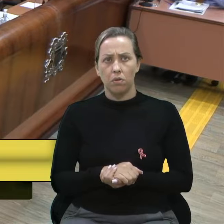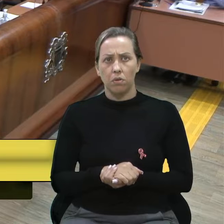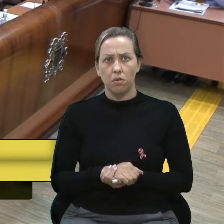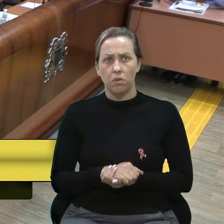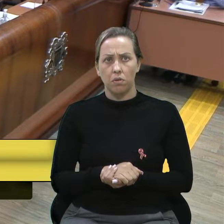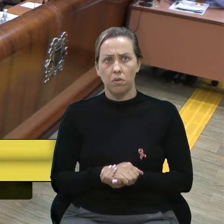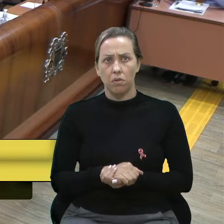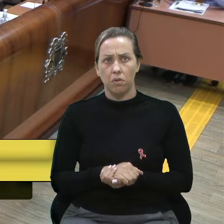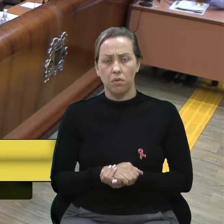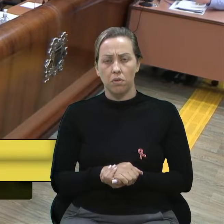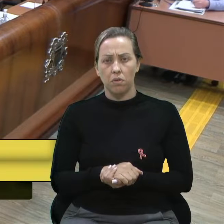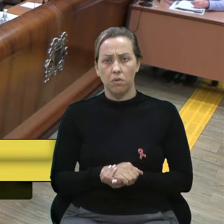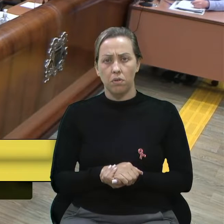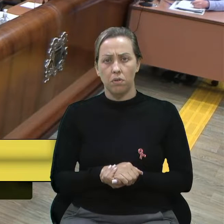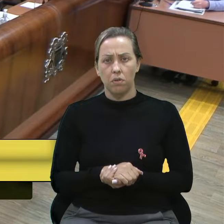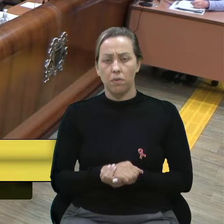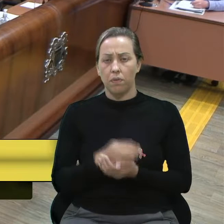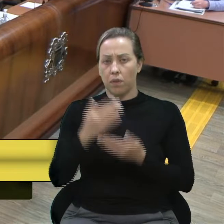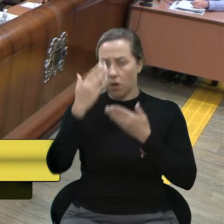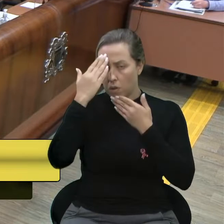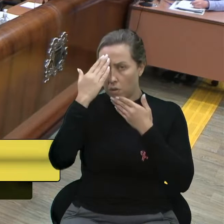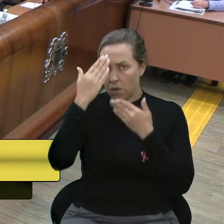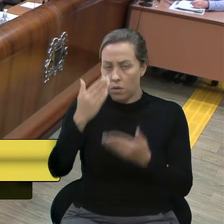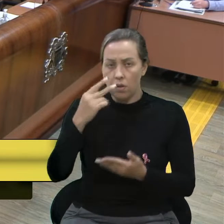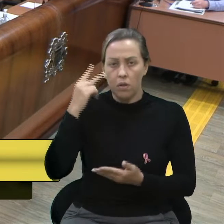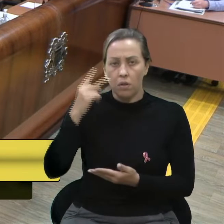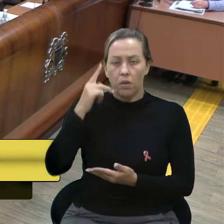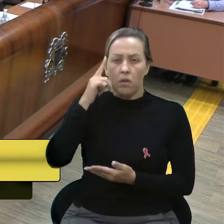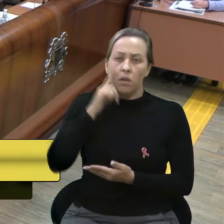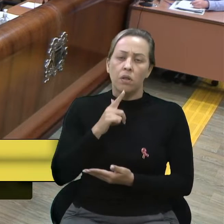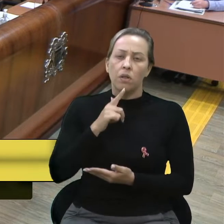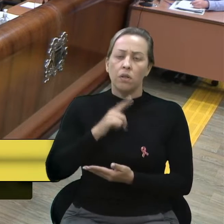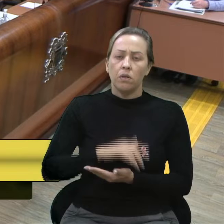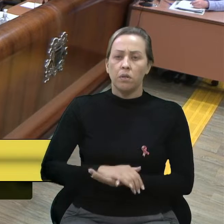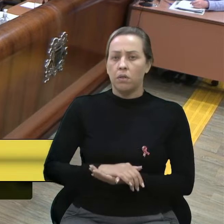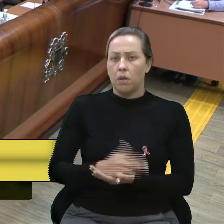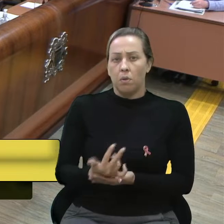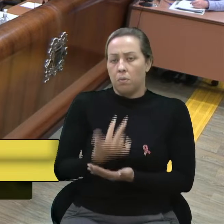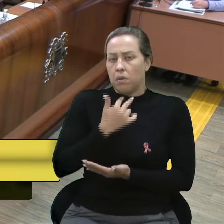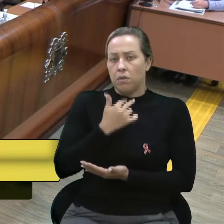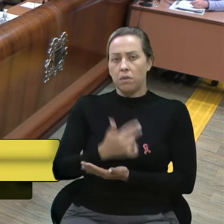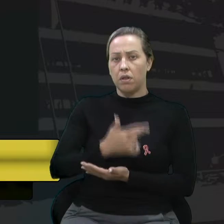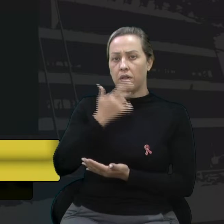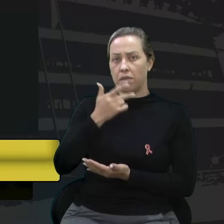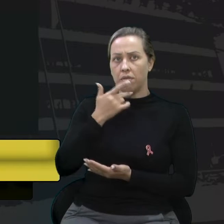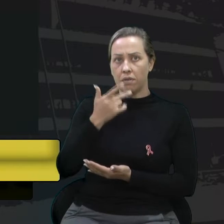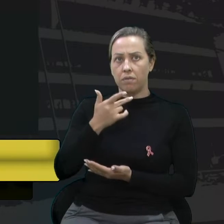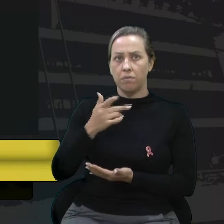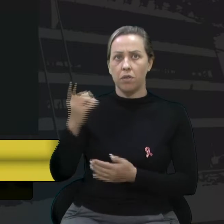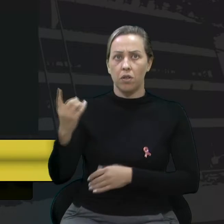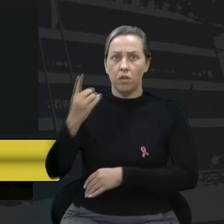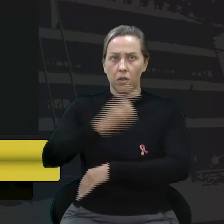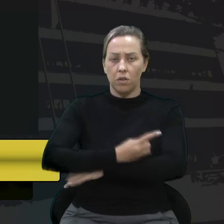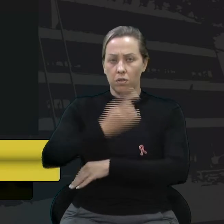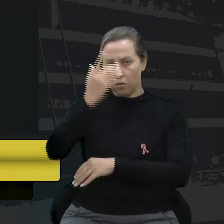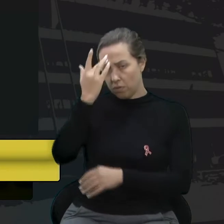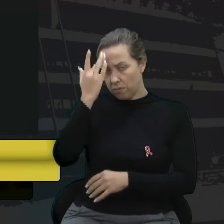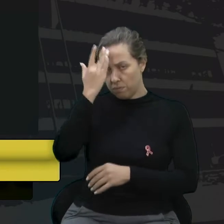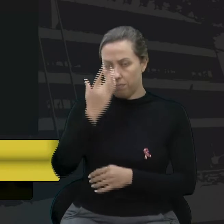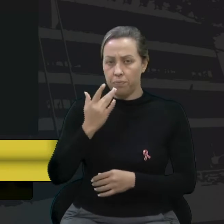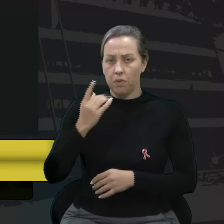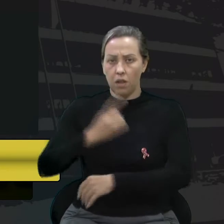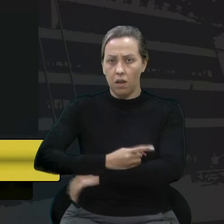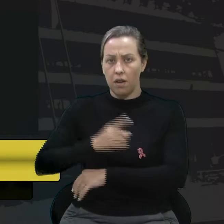vereadora. Então, muito obrigado, vereador Lucas. De fato, não podemos deixar passar em branco a data de amanhã,